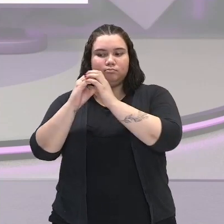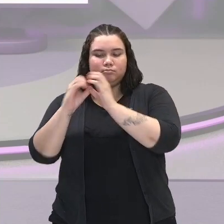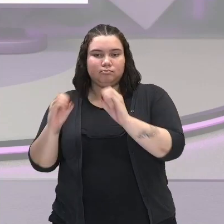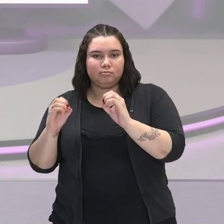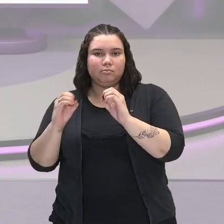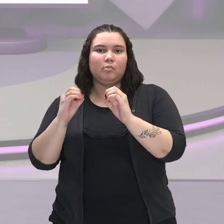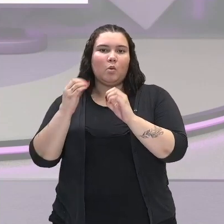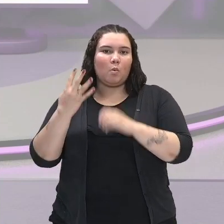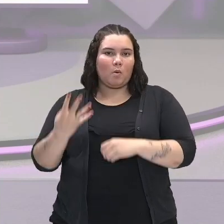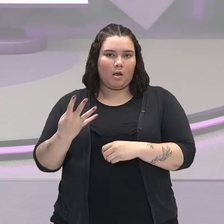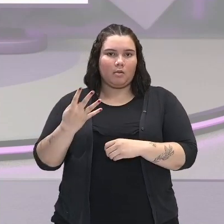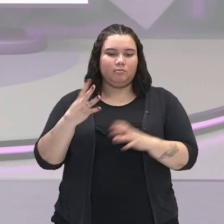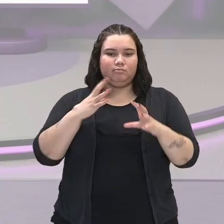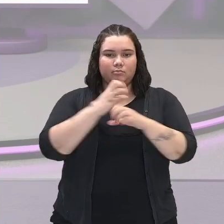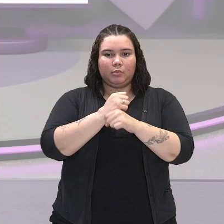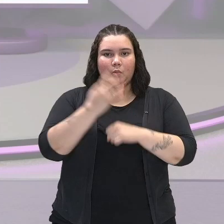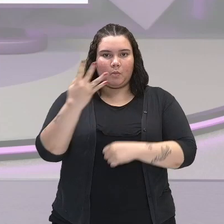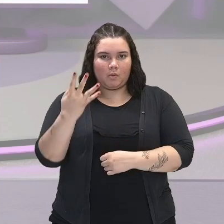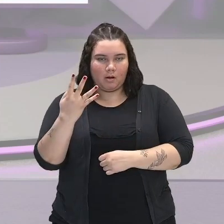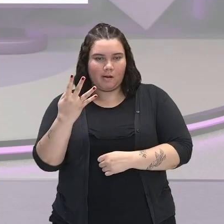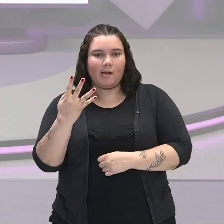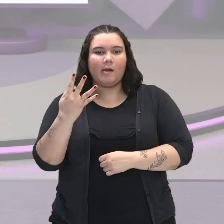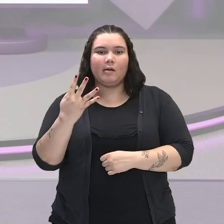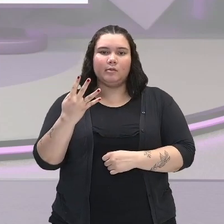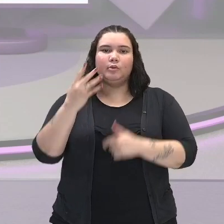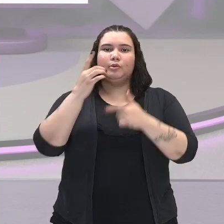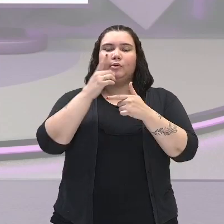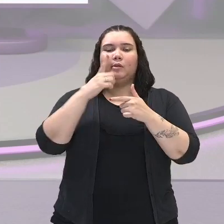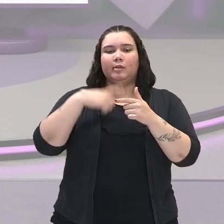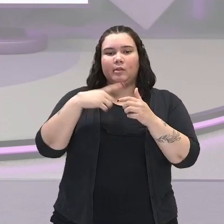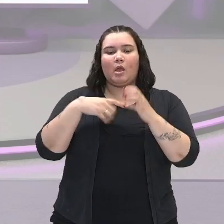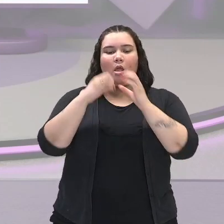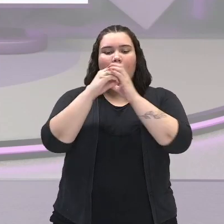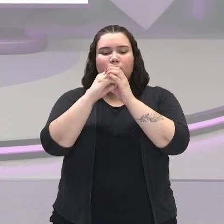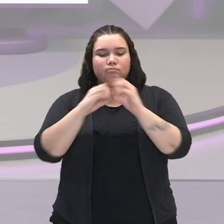células. Essas 4, por sua vez, né, vão dar